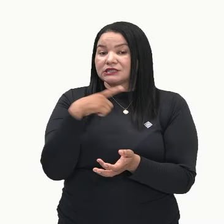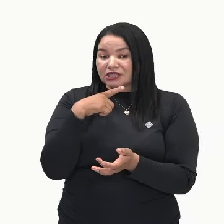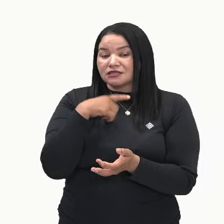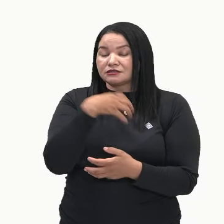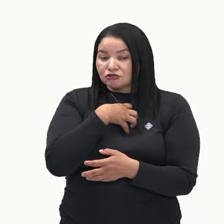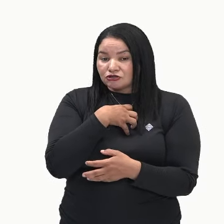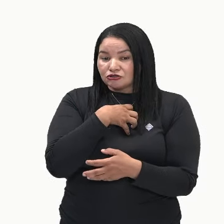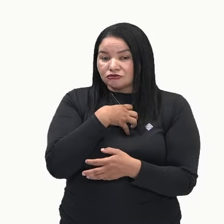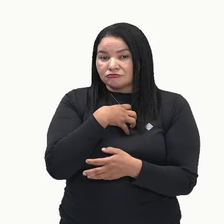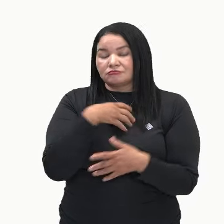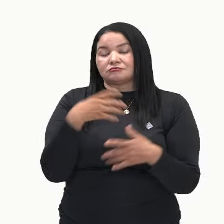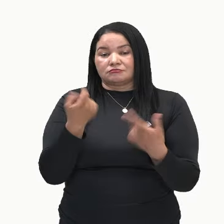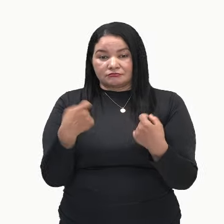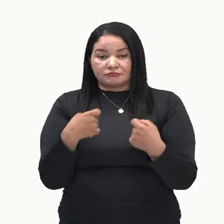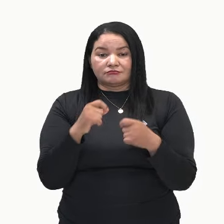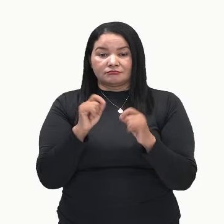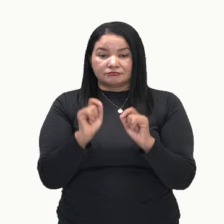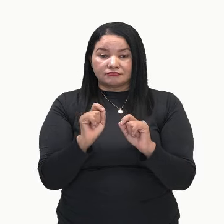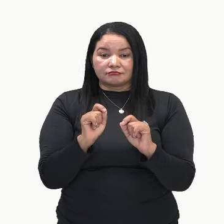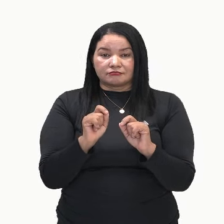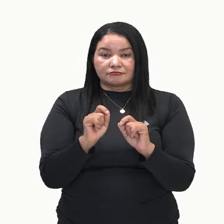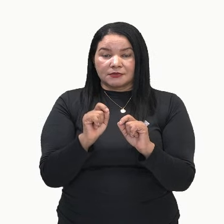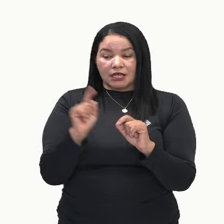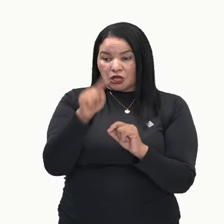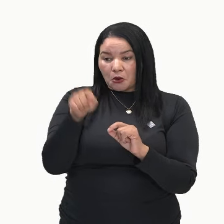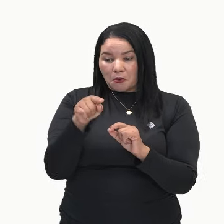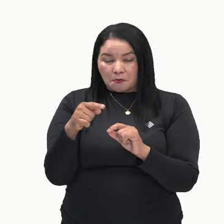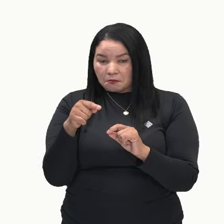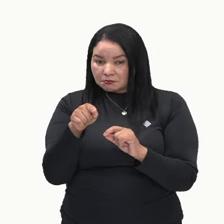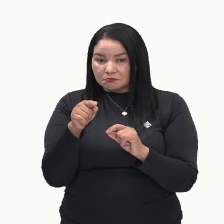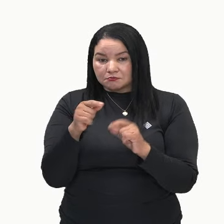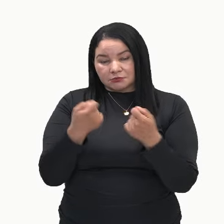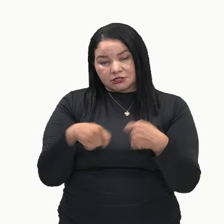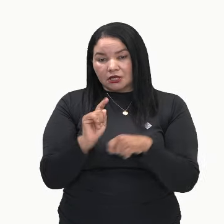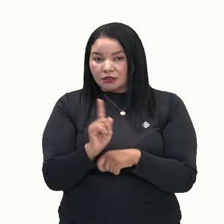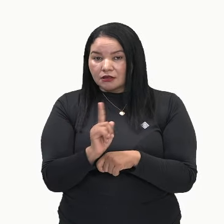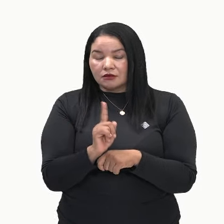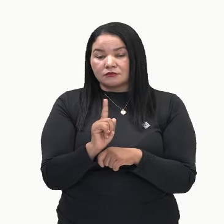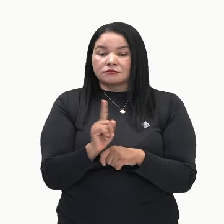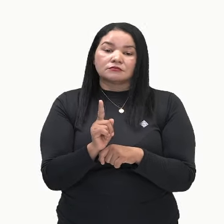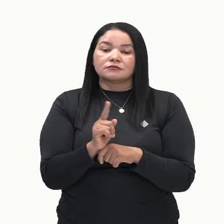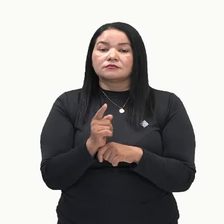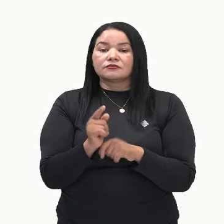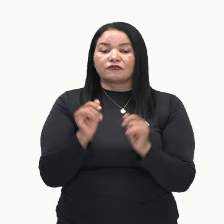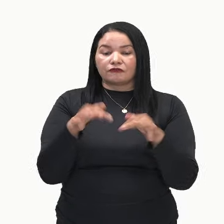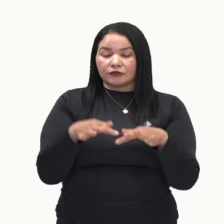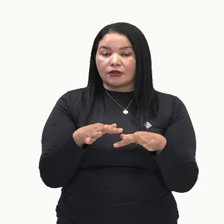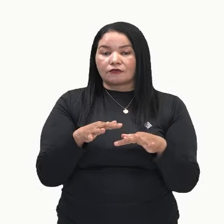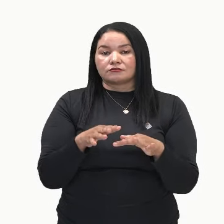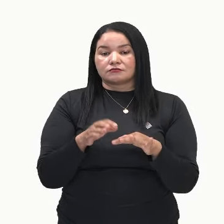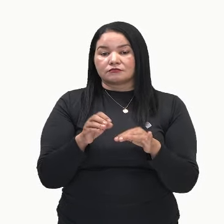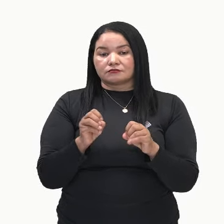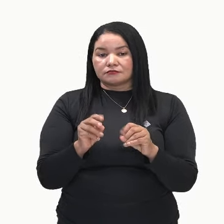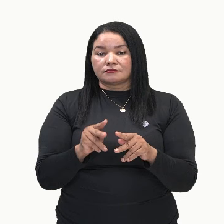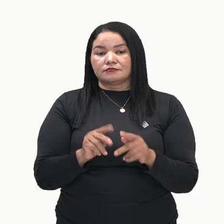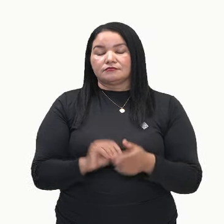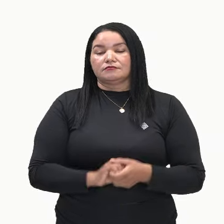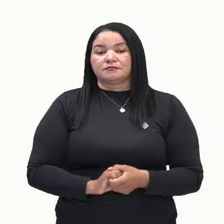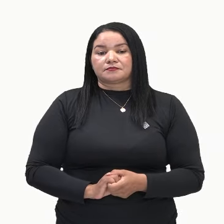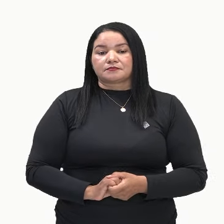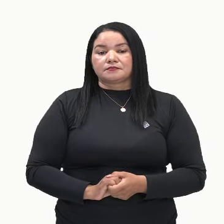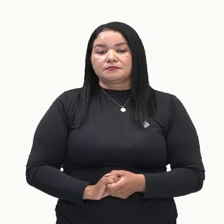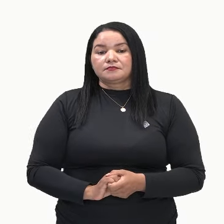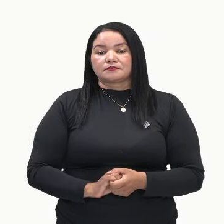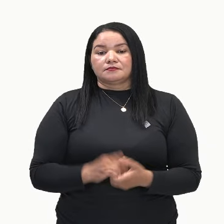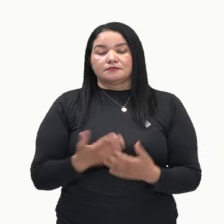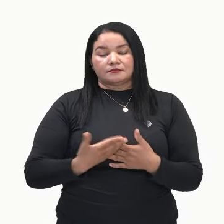ela não precisa do ponto de interrogação como na direta.